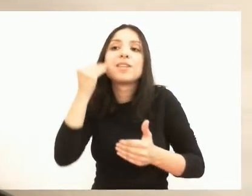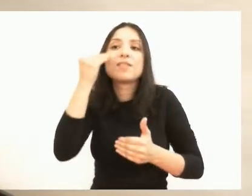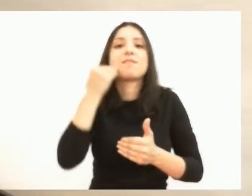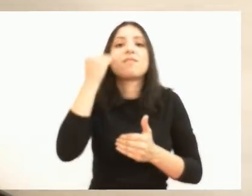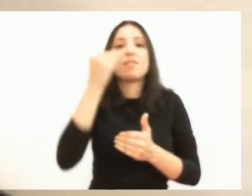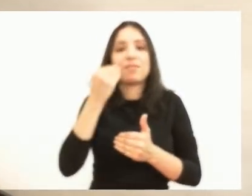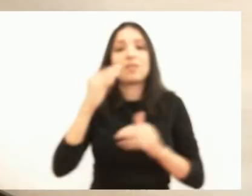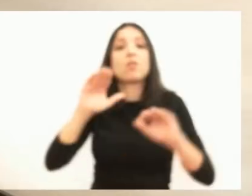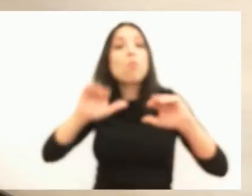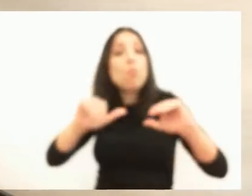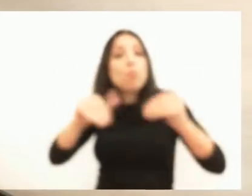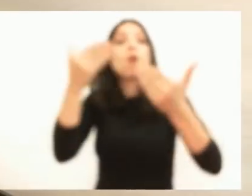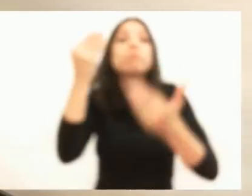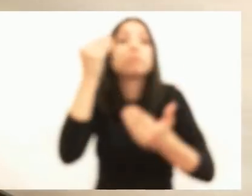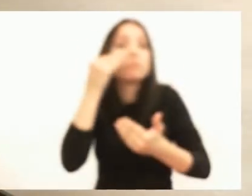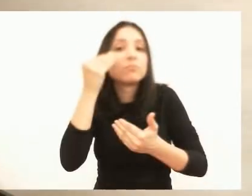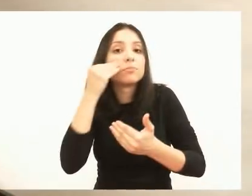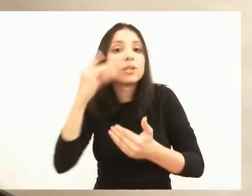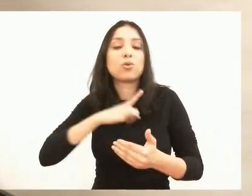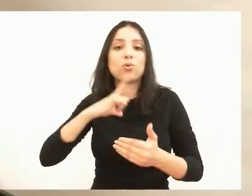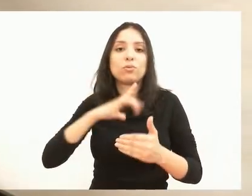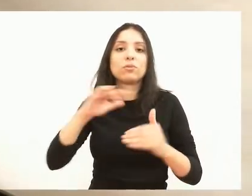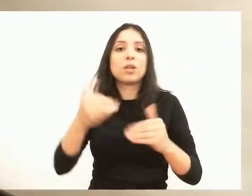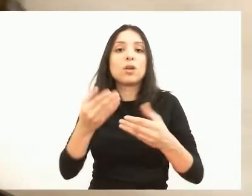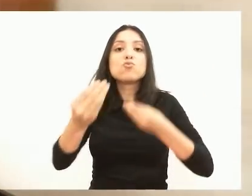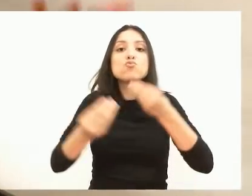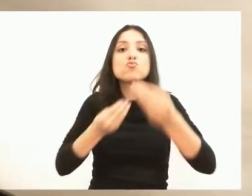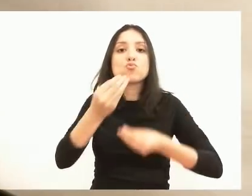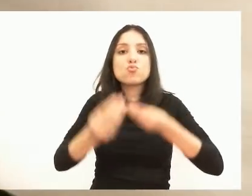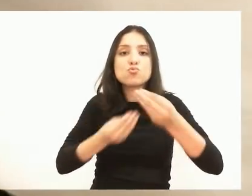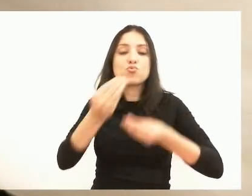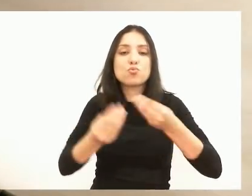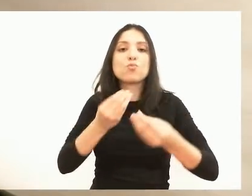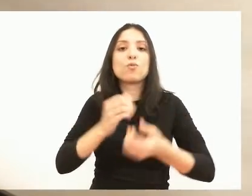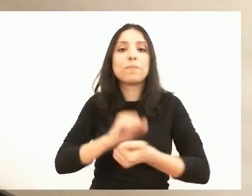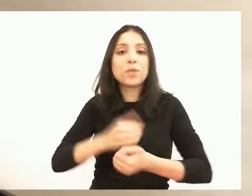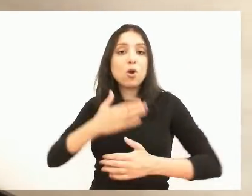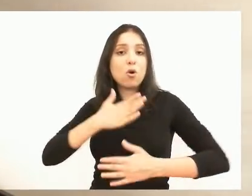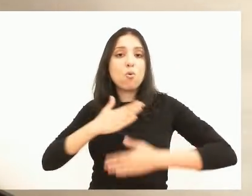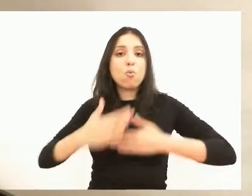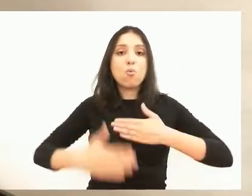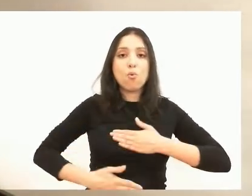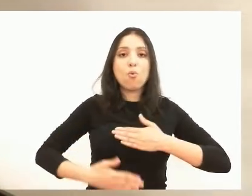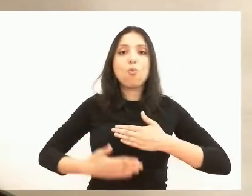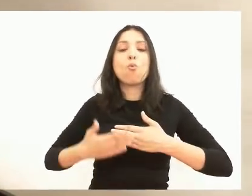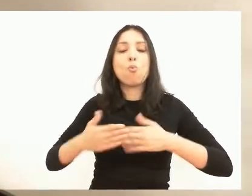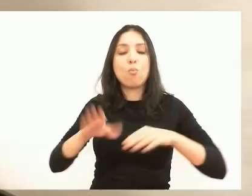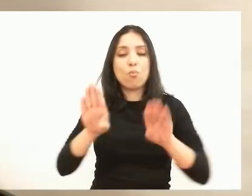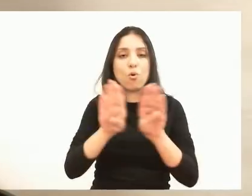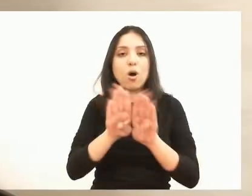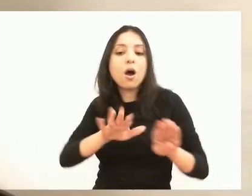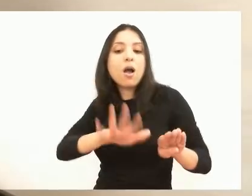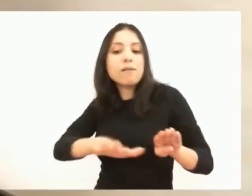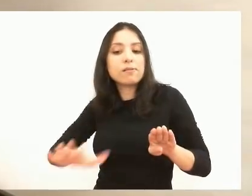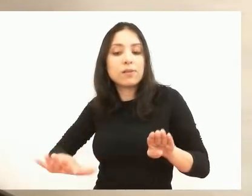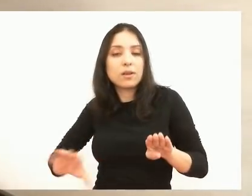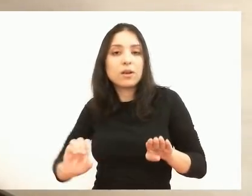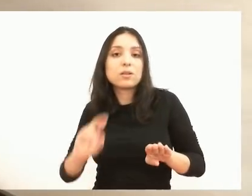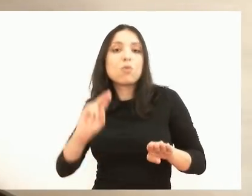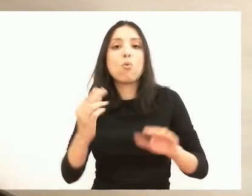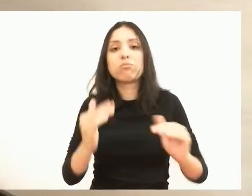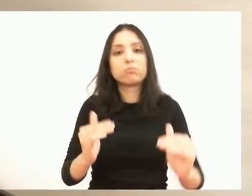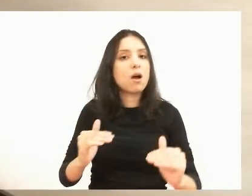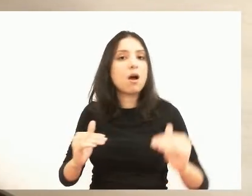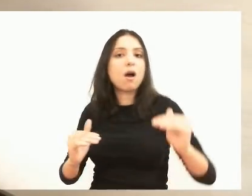e como esse corpo provocado pode provocar qualquer outro corpo que seja da criança que